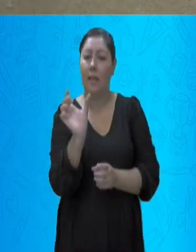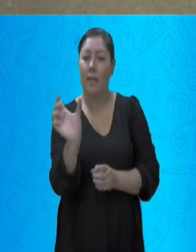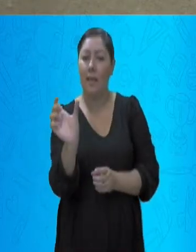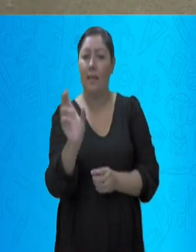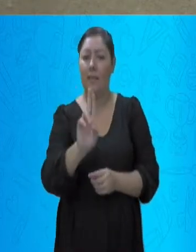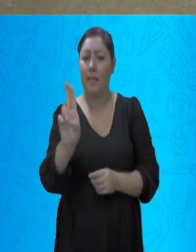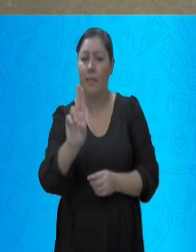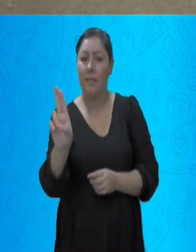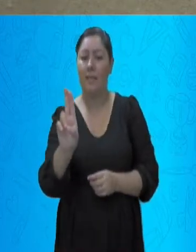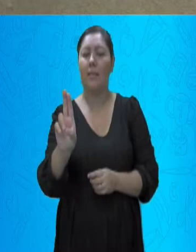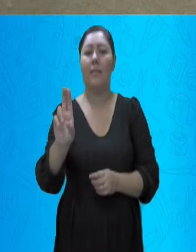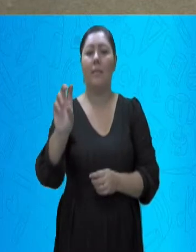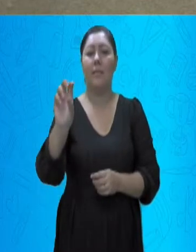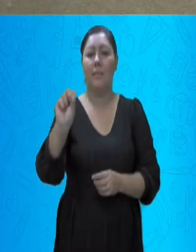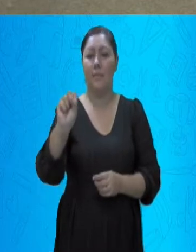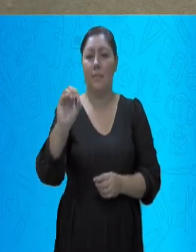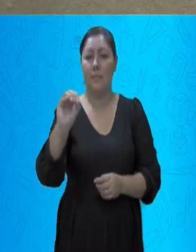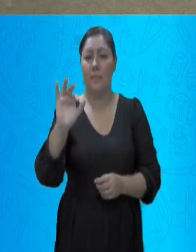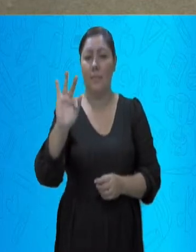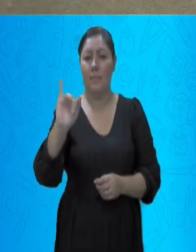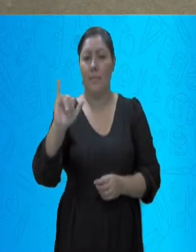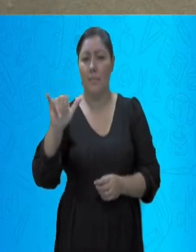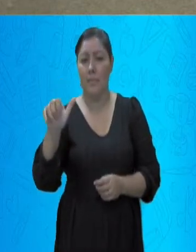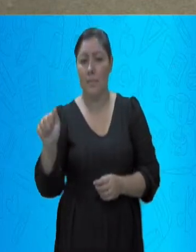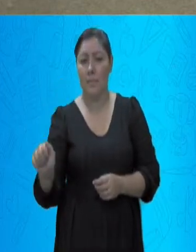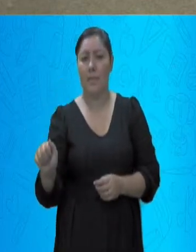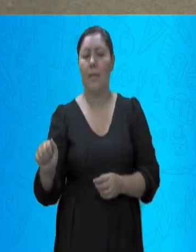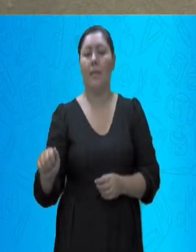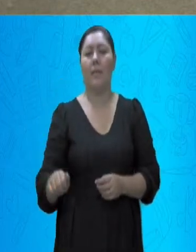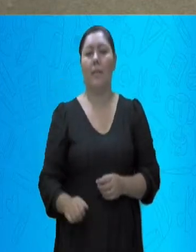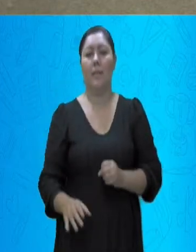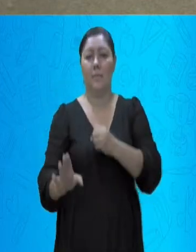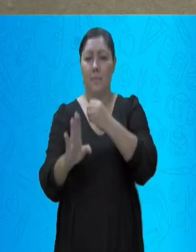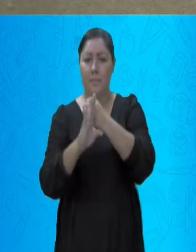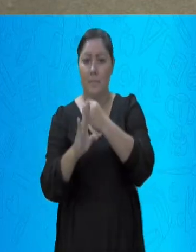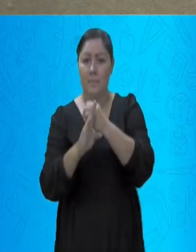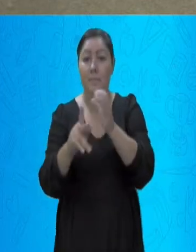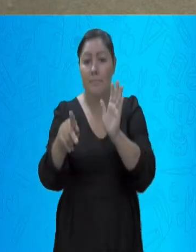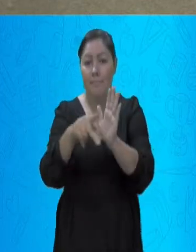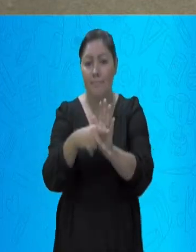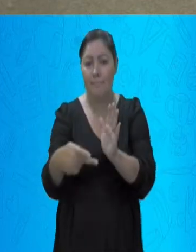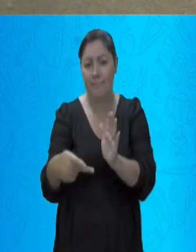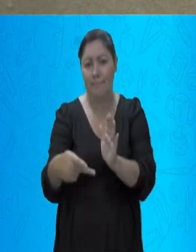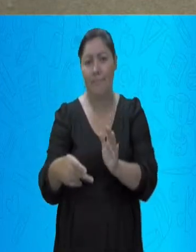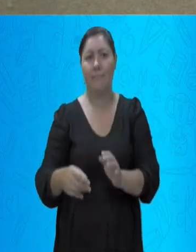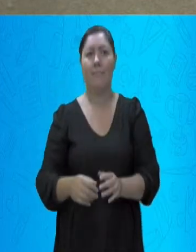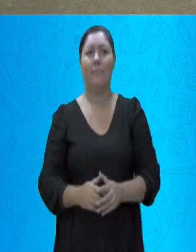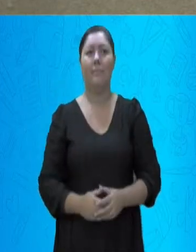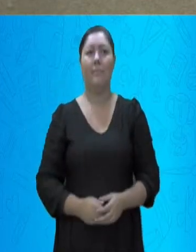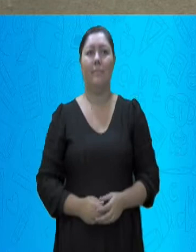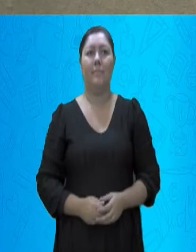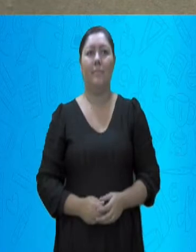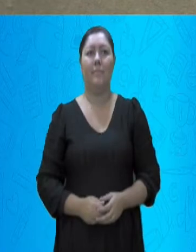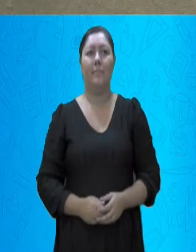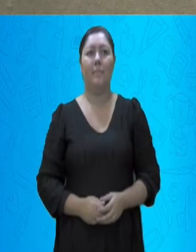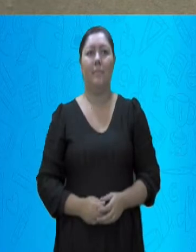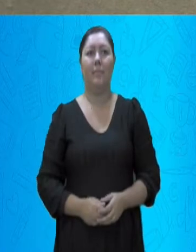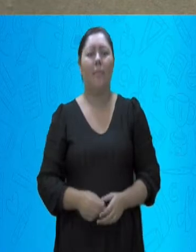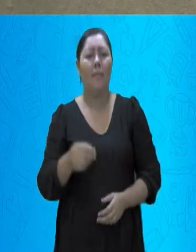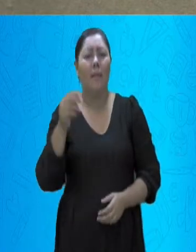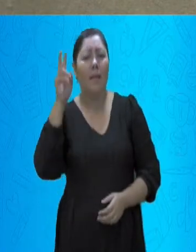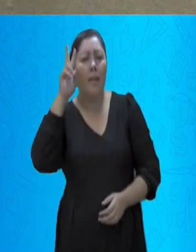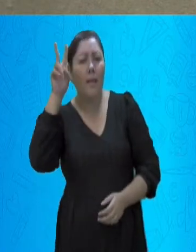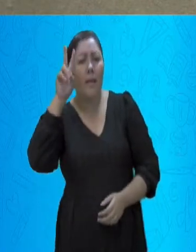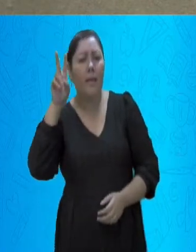é próprio dela. Olha só, o próprio nome já diz, substantivo próprio. Lembra do país que a